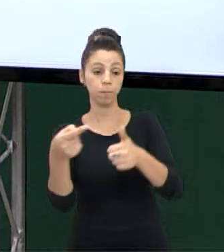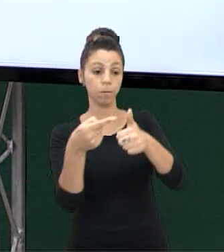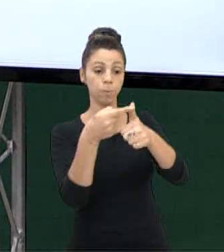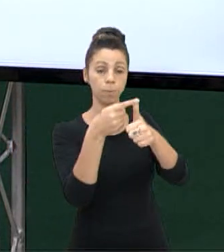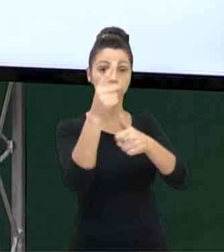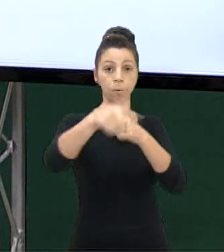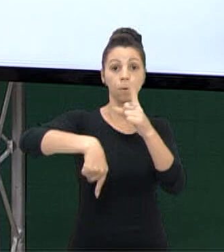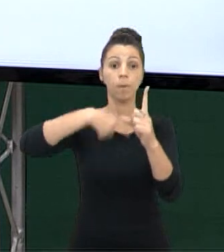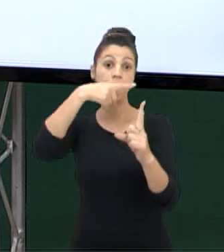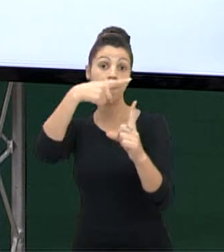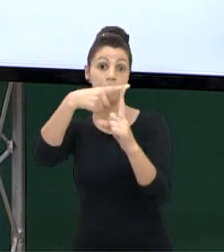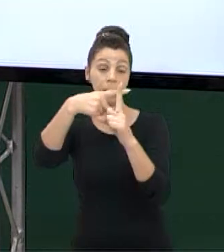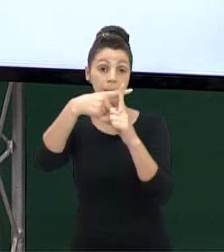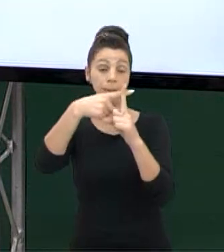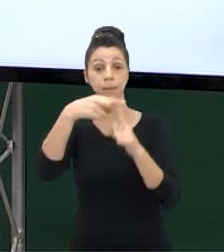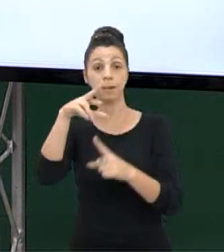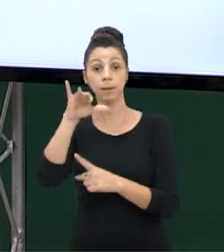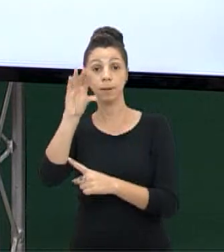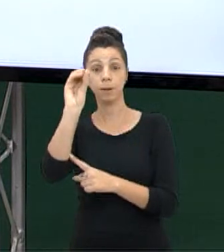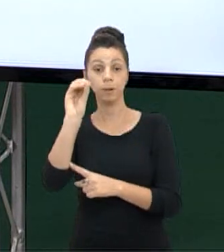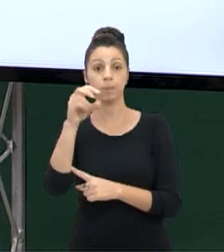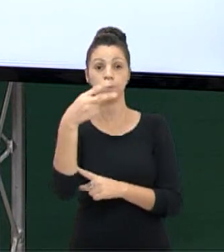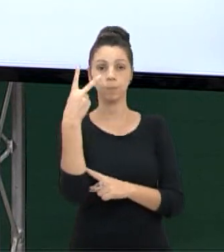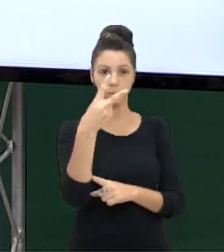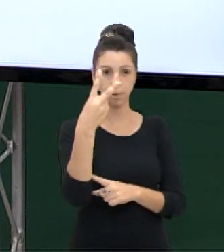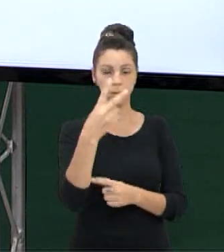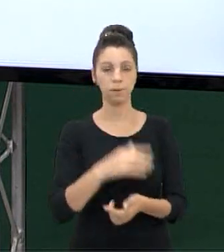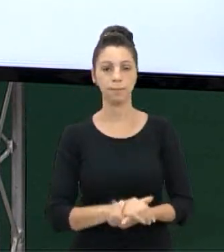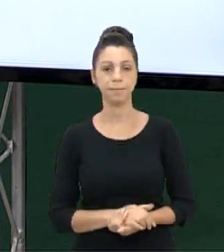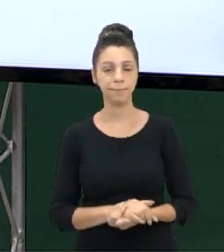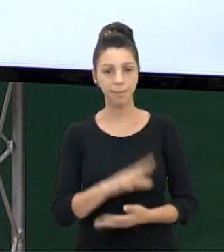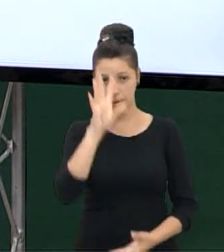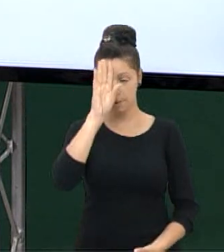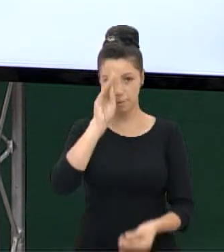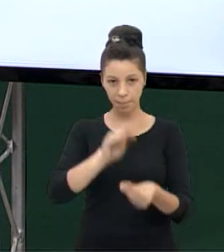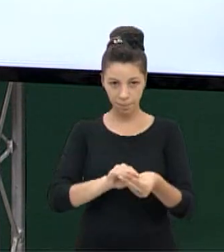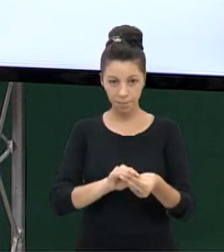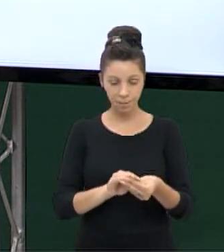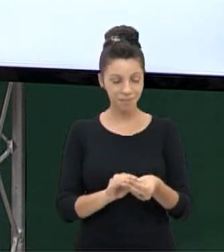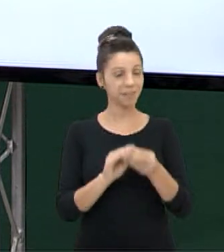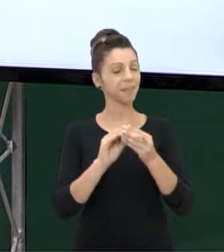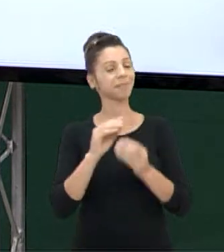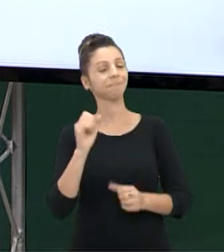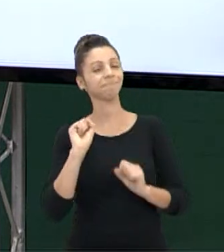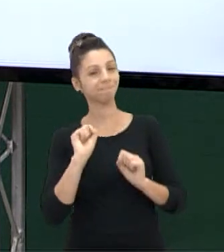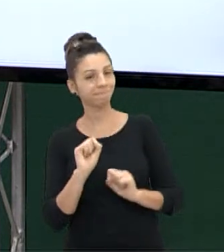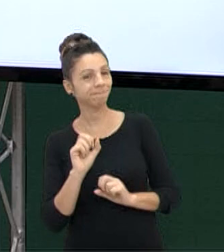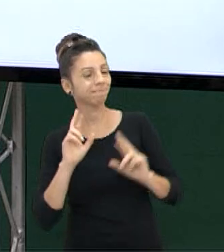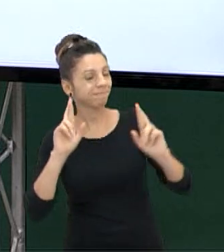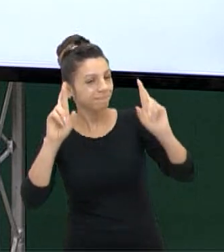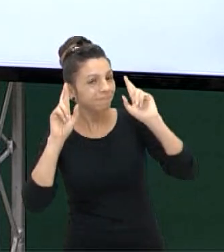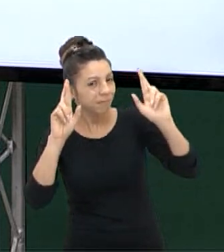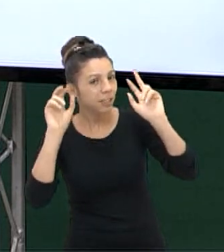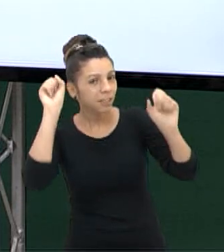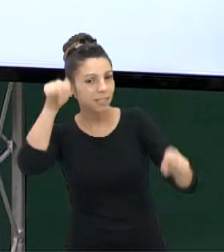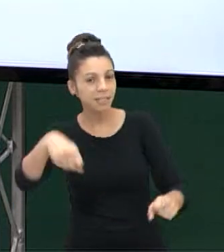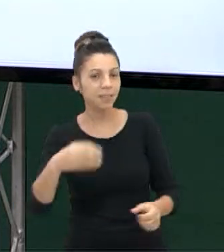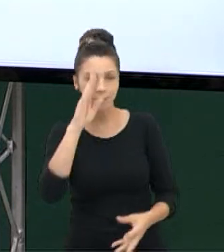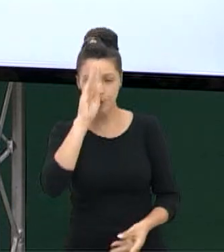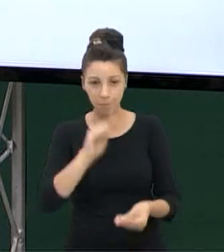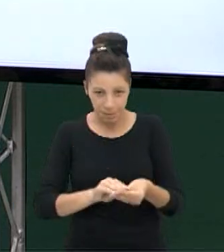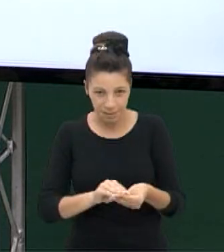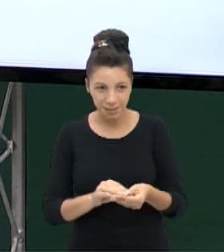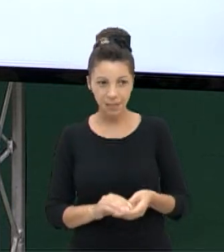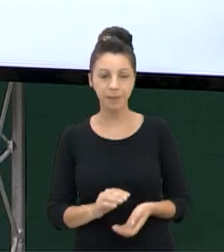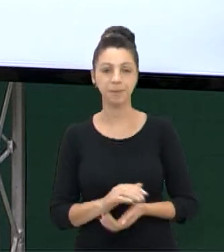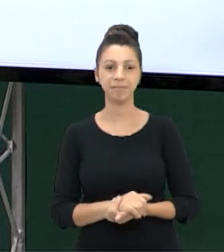mais o raio 2. Tudo bem? Vocês compreenderam? Eu espero que sim, ok? Segura aí, minha